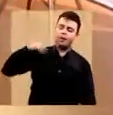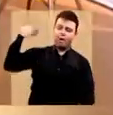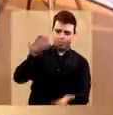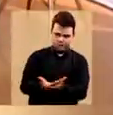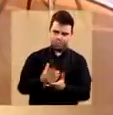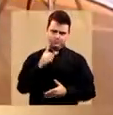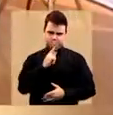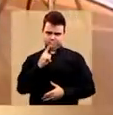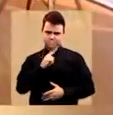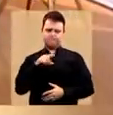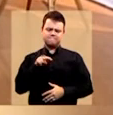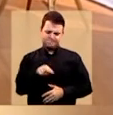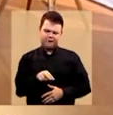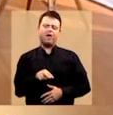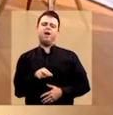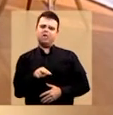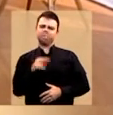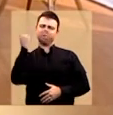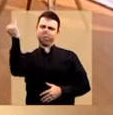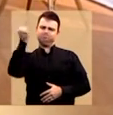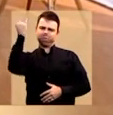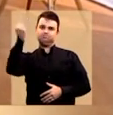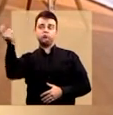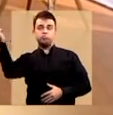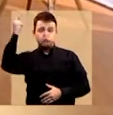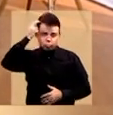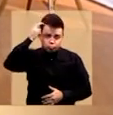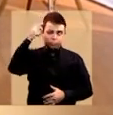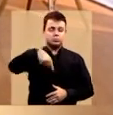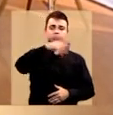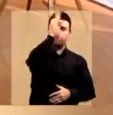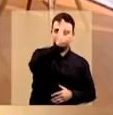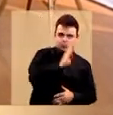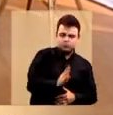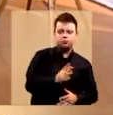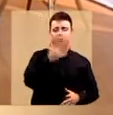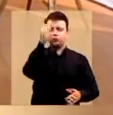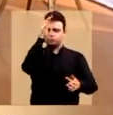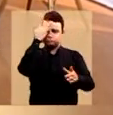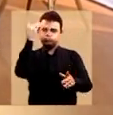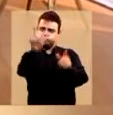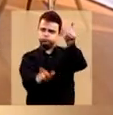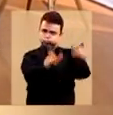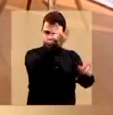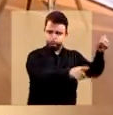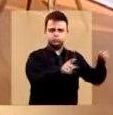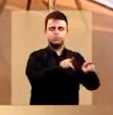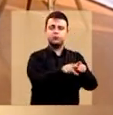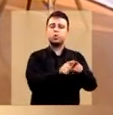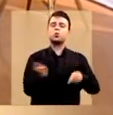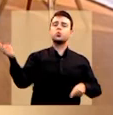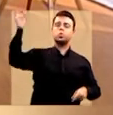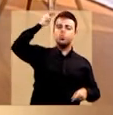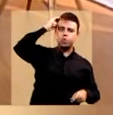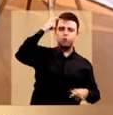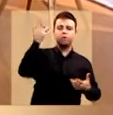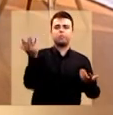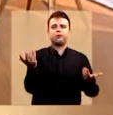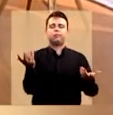Por isso, a importância, eu vejo, desse diálogo com as nossas matrizes aqui no Brasil, que são as matrizes culturais,